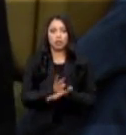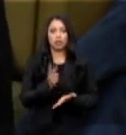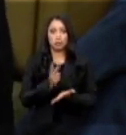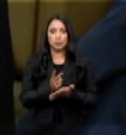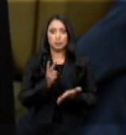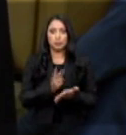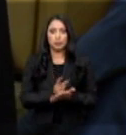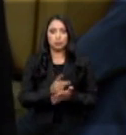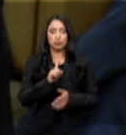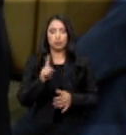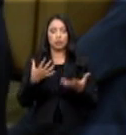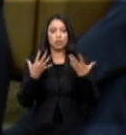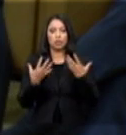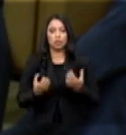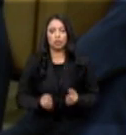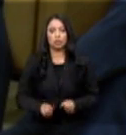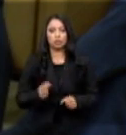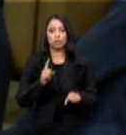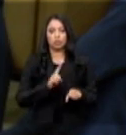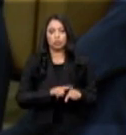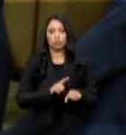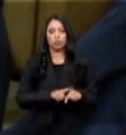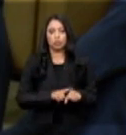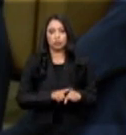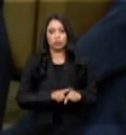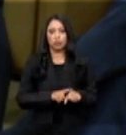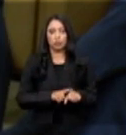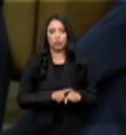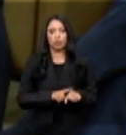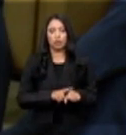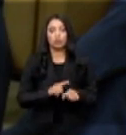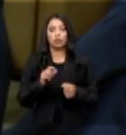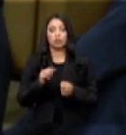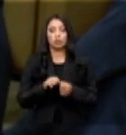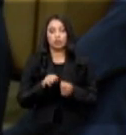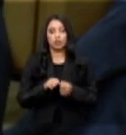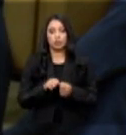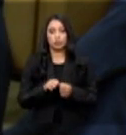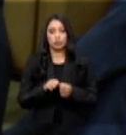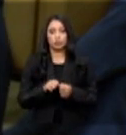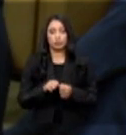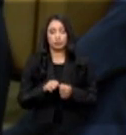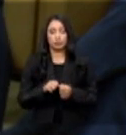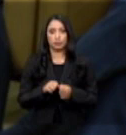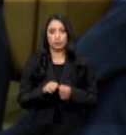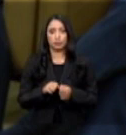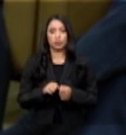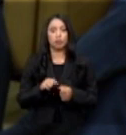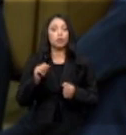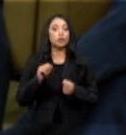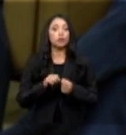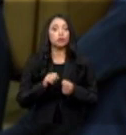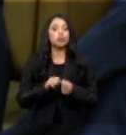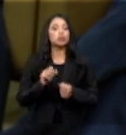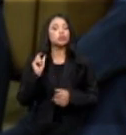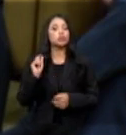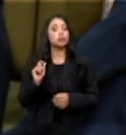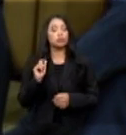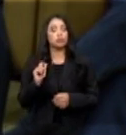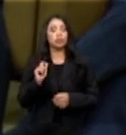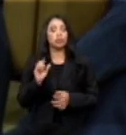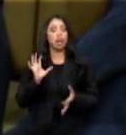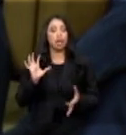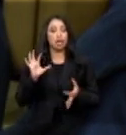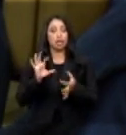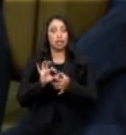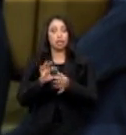prorrogação indefinida no tempo e, tampouco, prorrogação compulsória. O que se fez foi aliar a